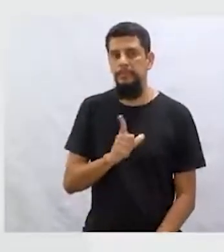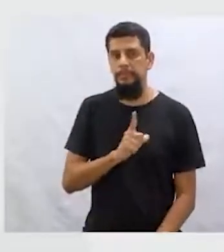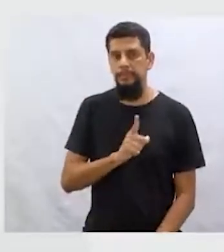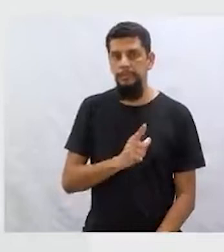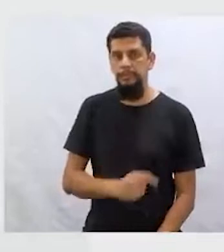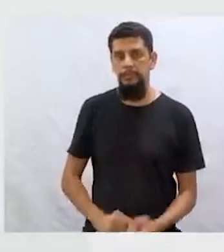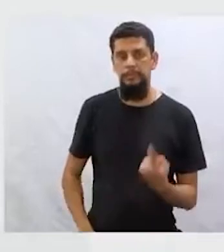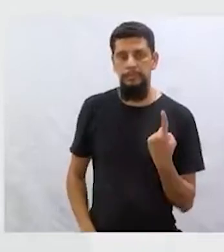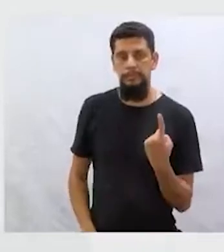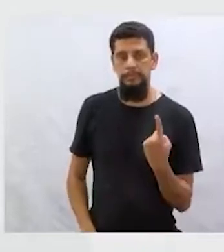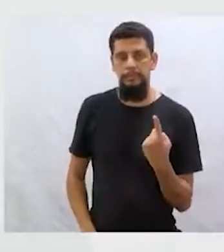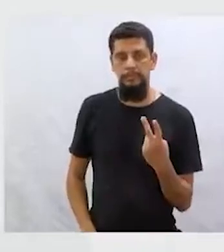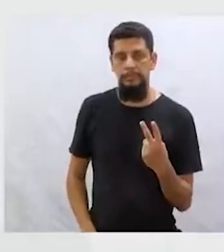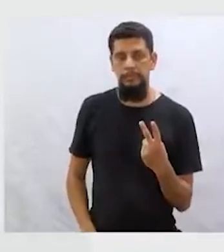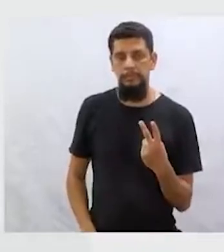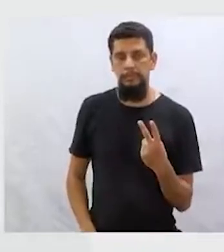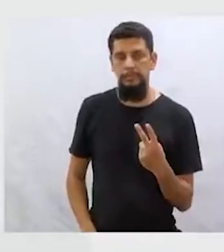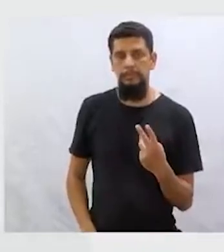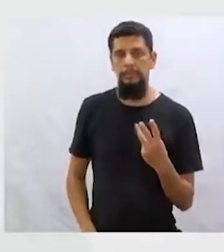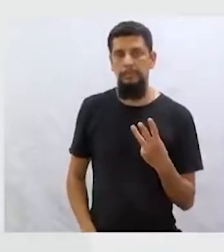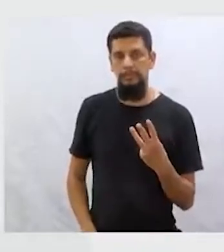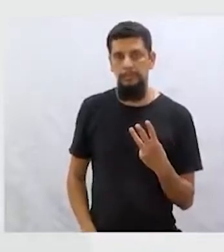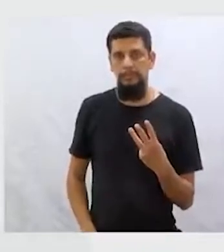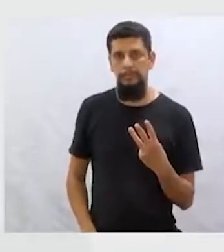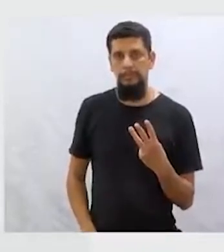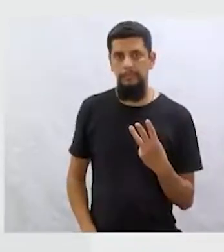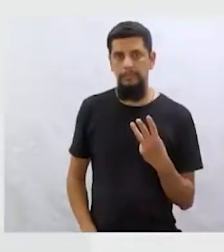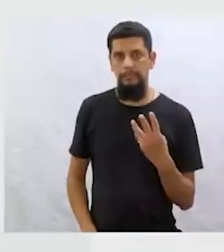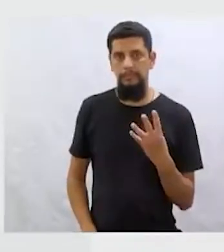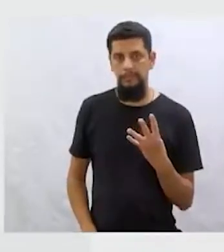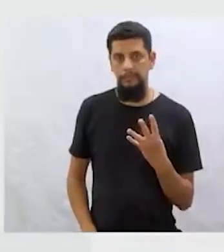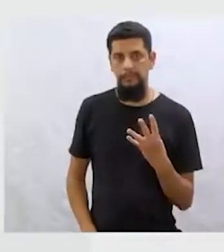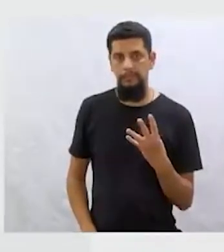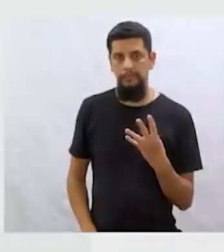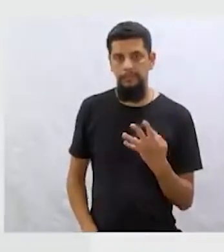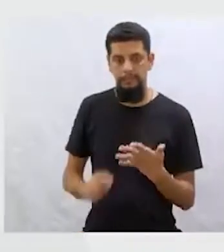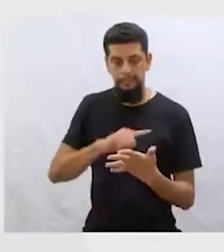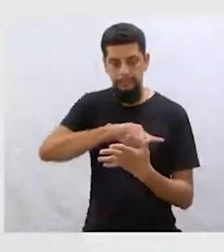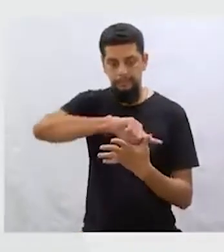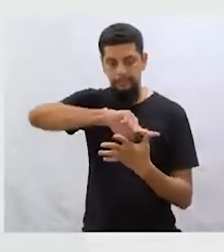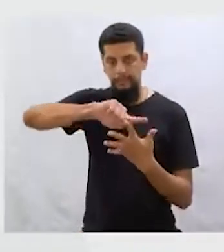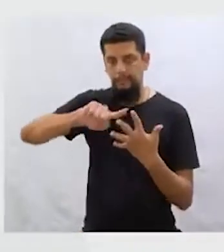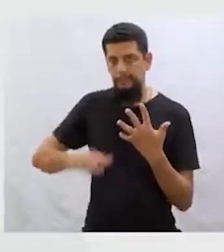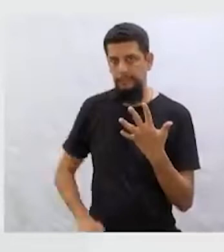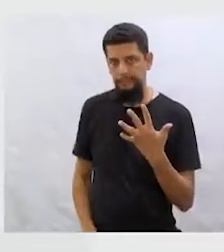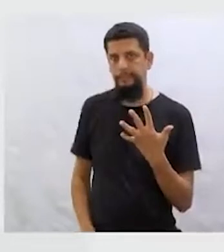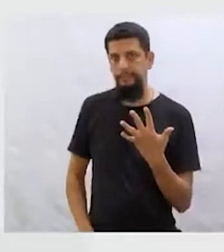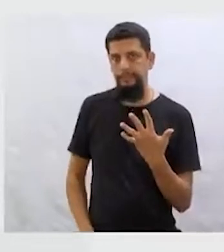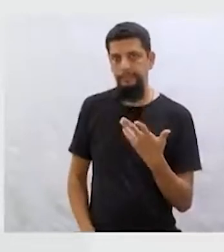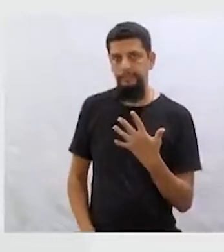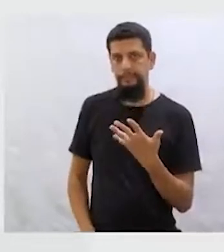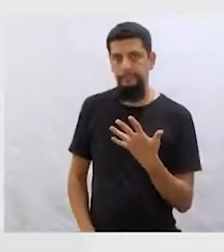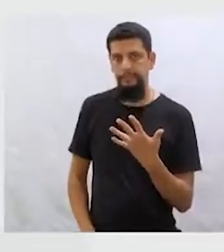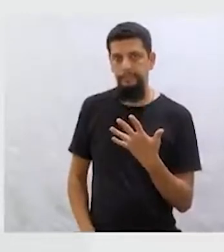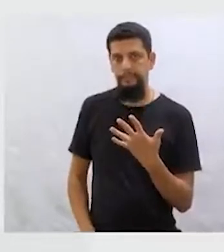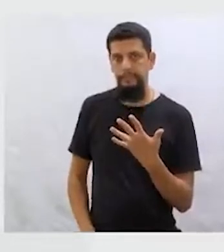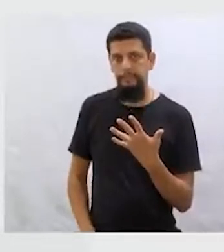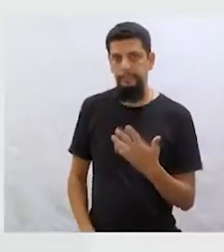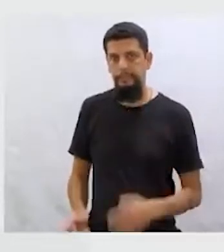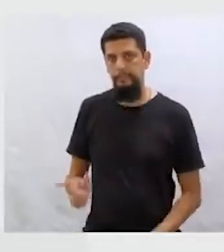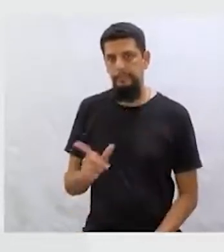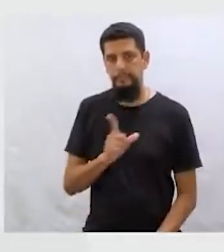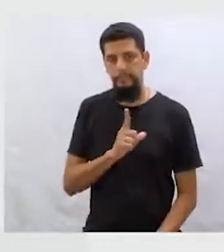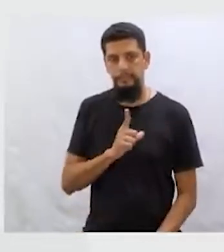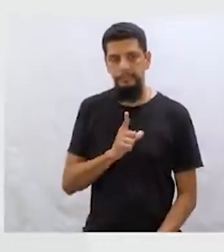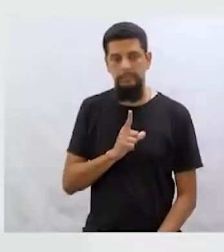Nós temos o número 1, 2, 3, 4, 5.